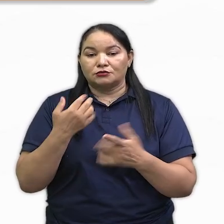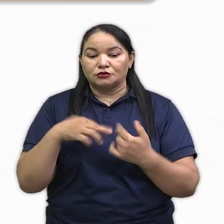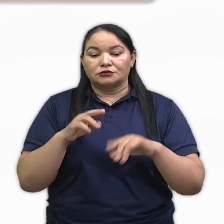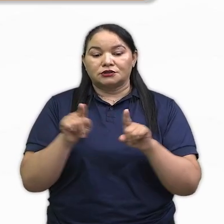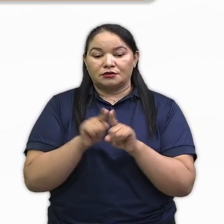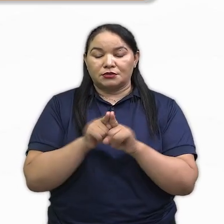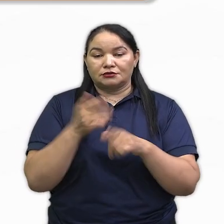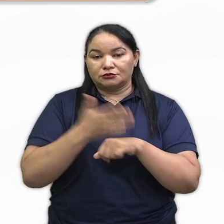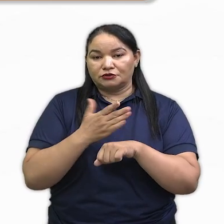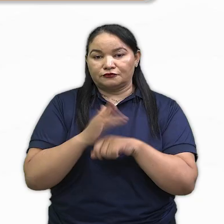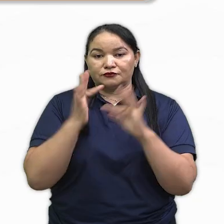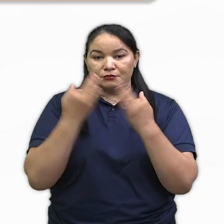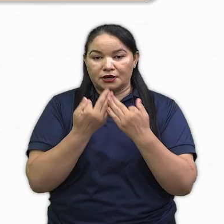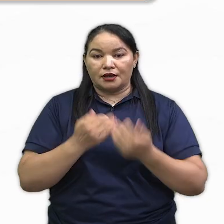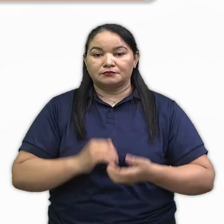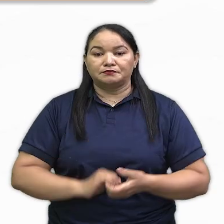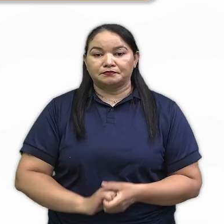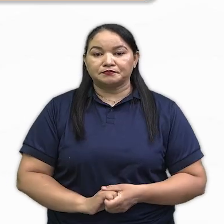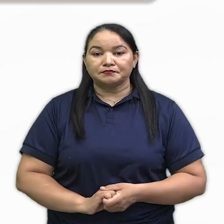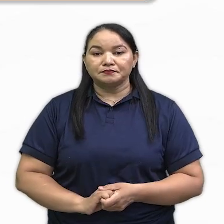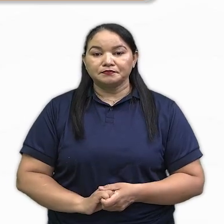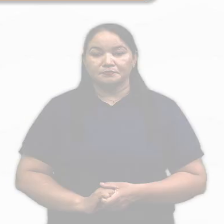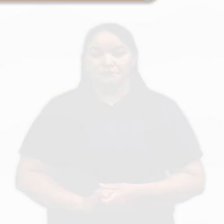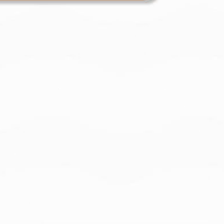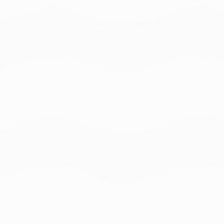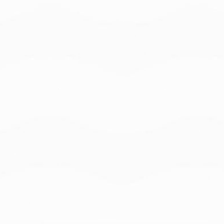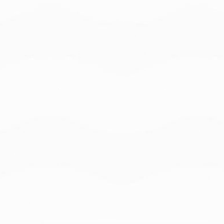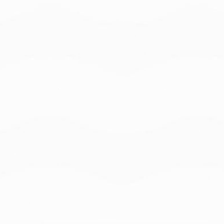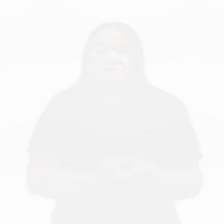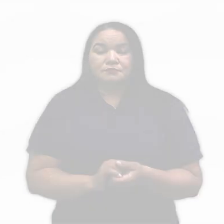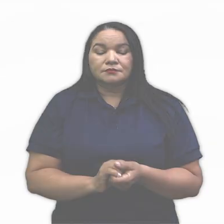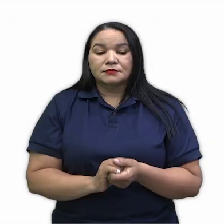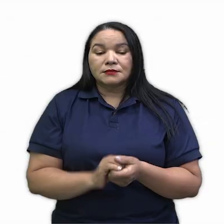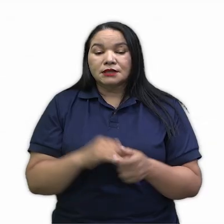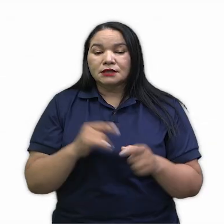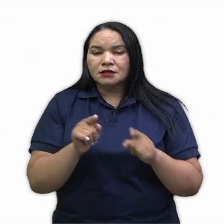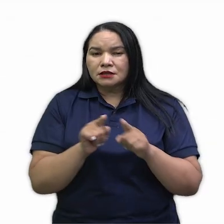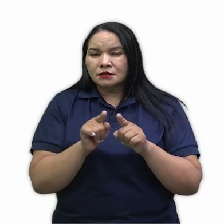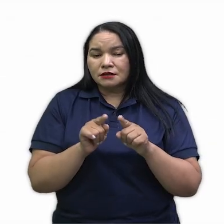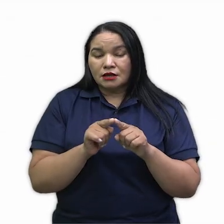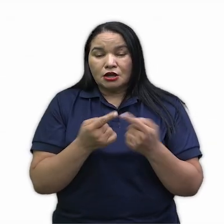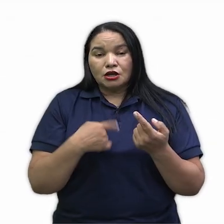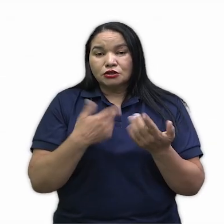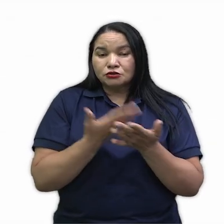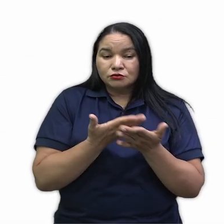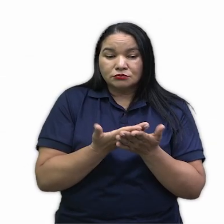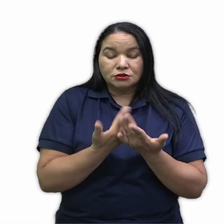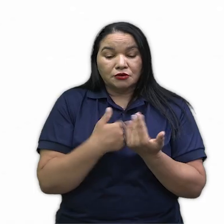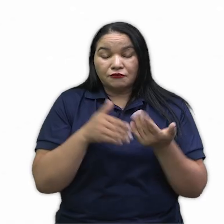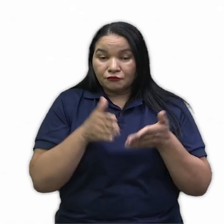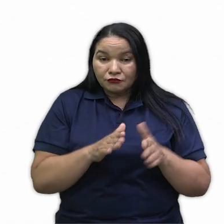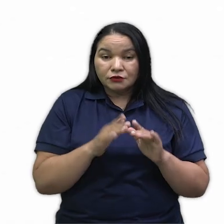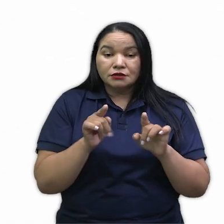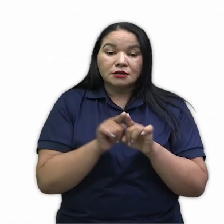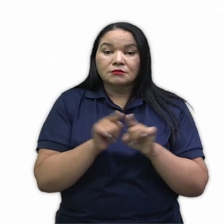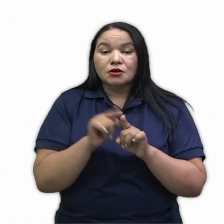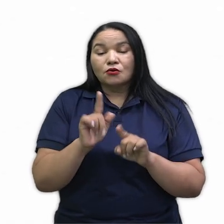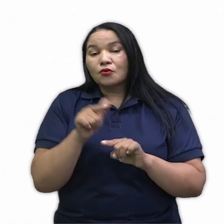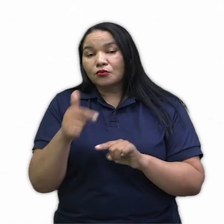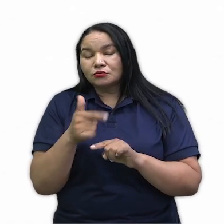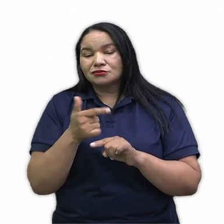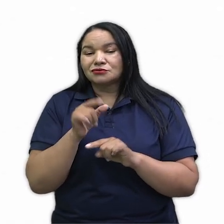reprodutiva e práticas de planejamento familiar. Mas além da fecundidade, também estudamos sobre